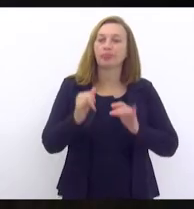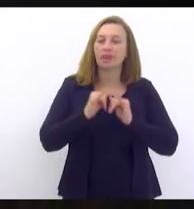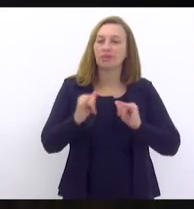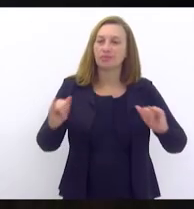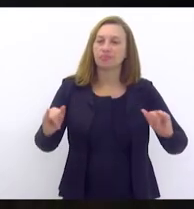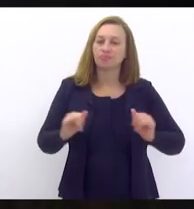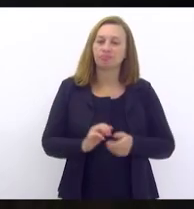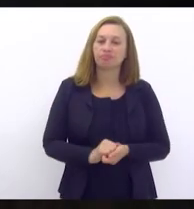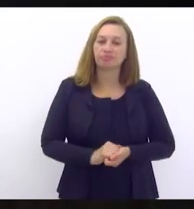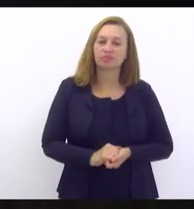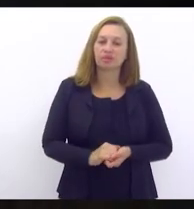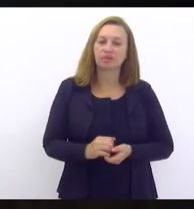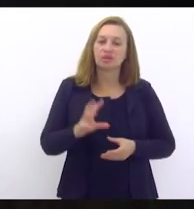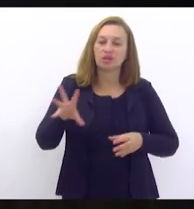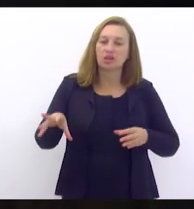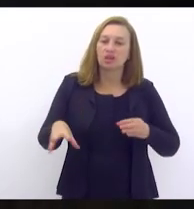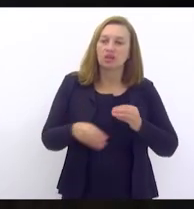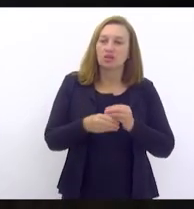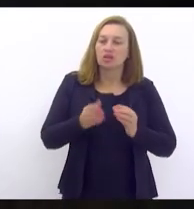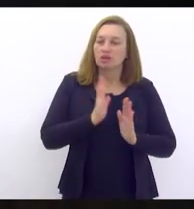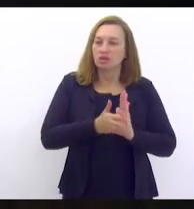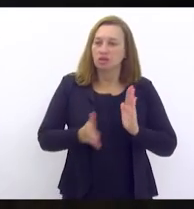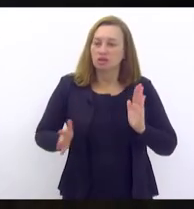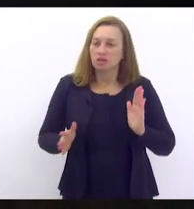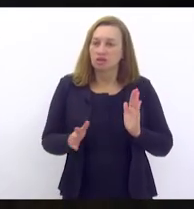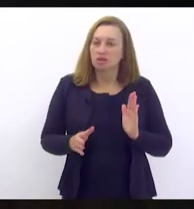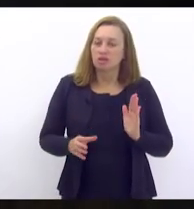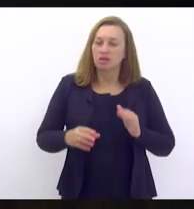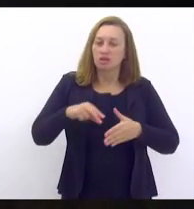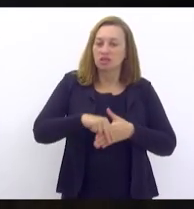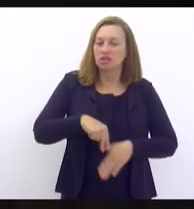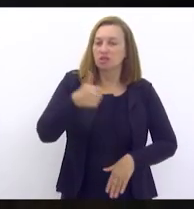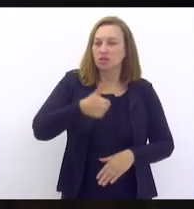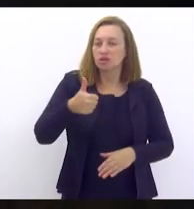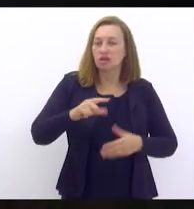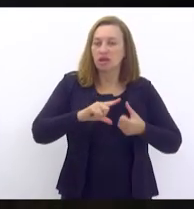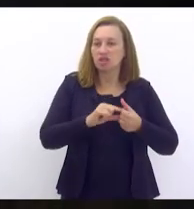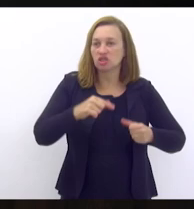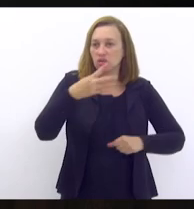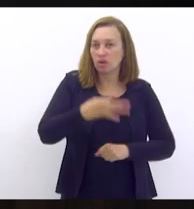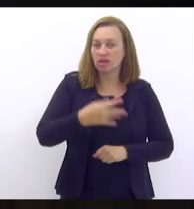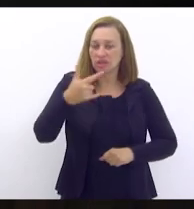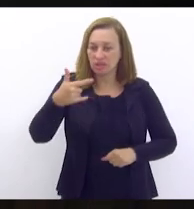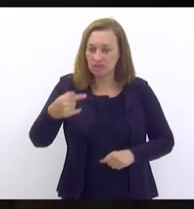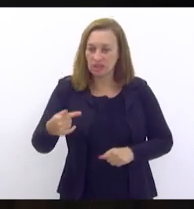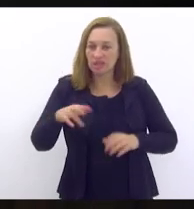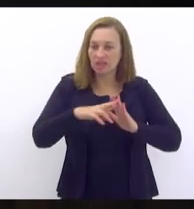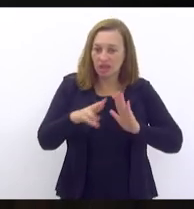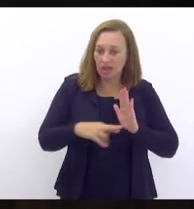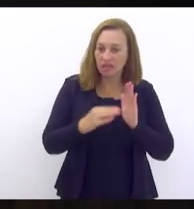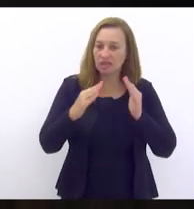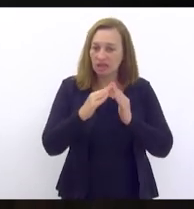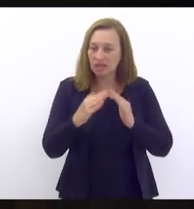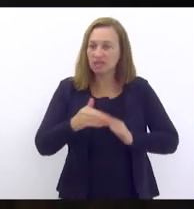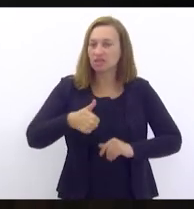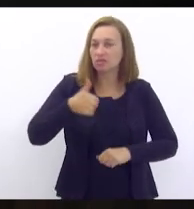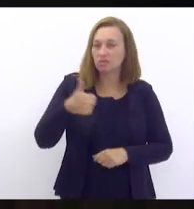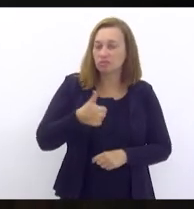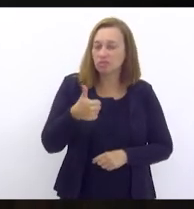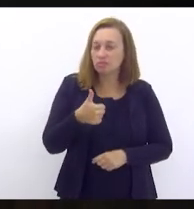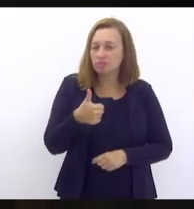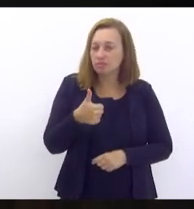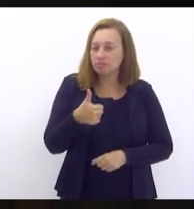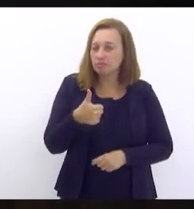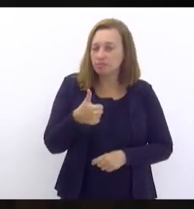Anuncio, incluído na ordem do dia, de acordo com o inciso 1º do artigo 47 do Regimento Interno, em tramitação